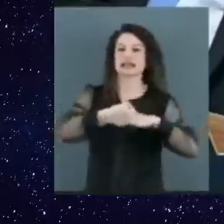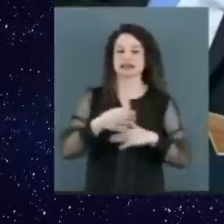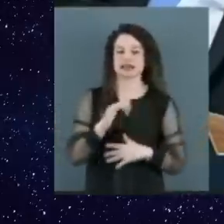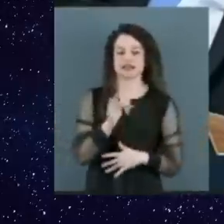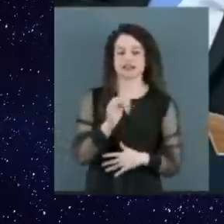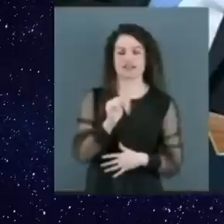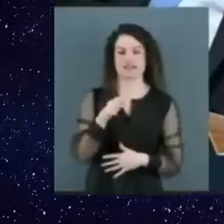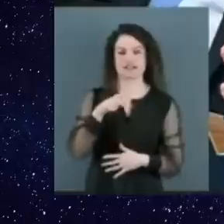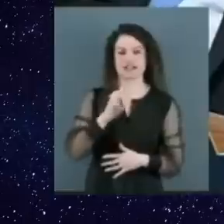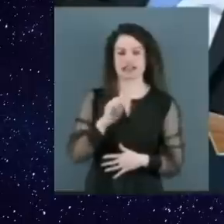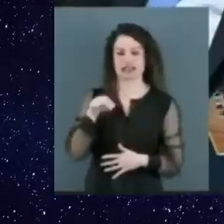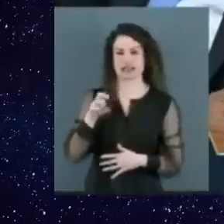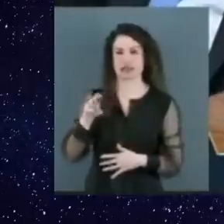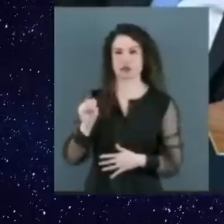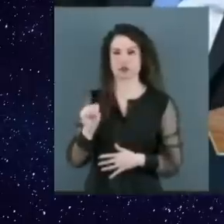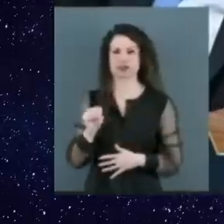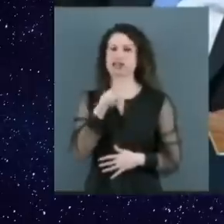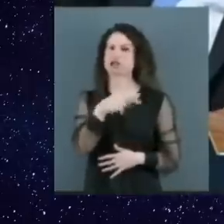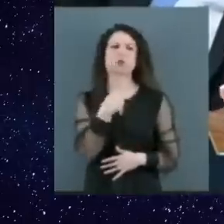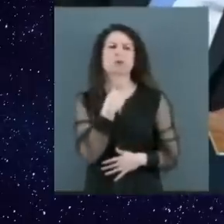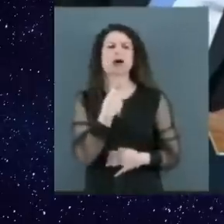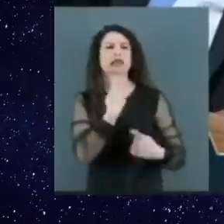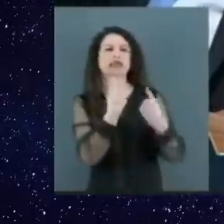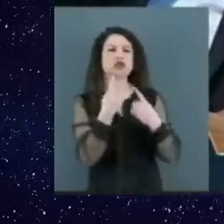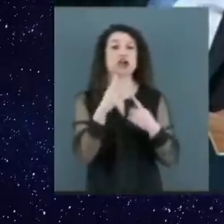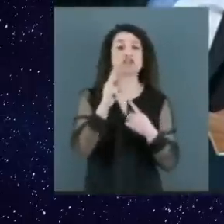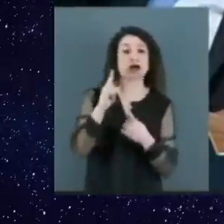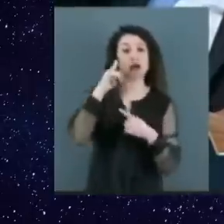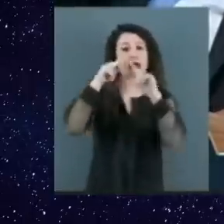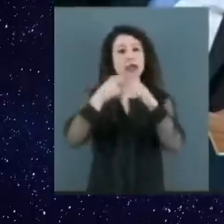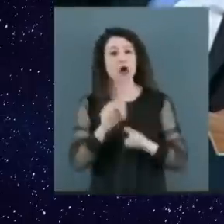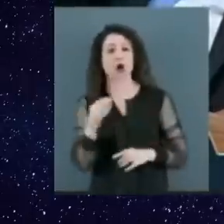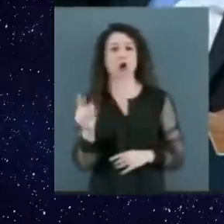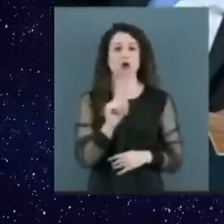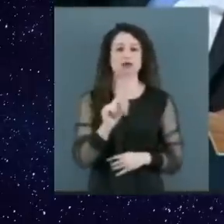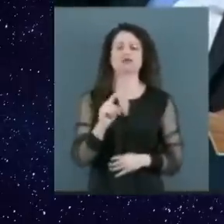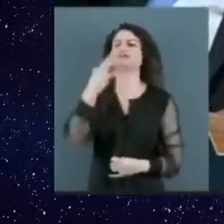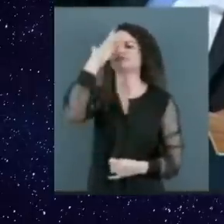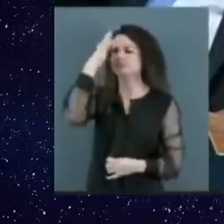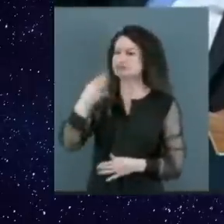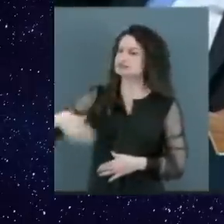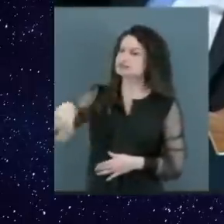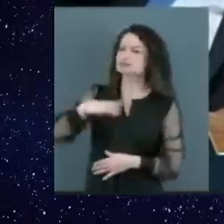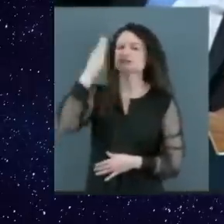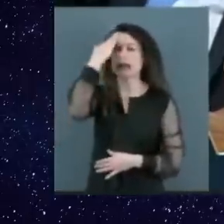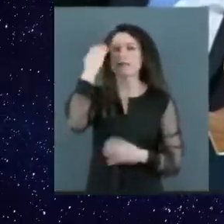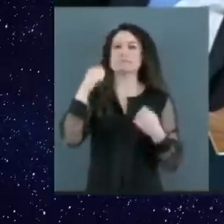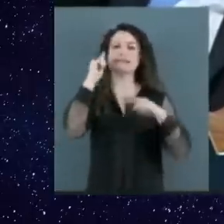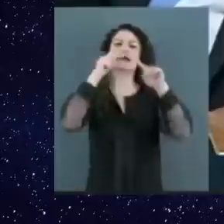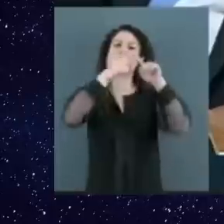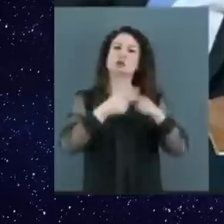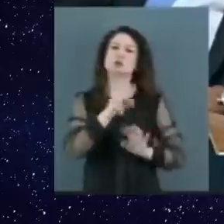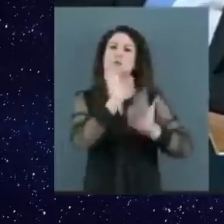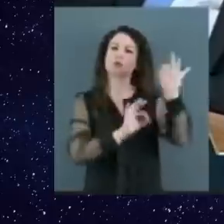de discutir se tem que ser regulado ou não. Eu acho que tem um consenso que é necessária uma regulação. Ninguém concorda com